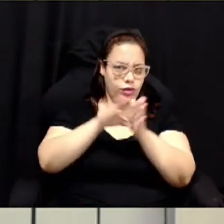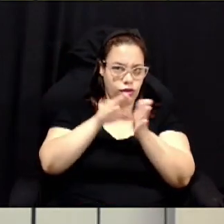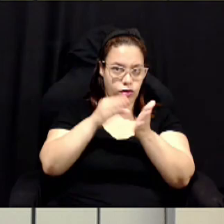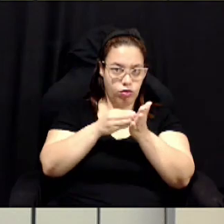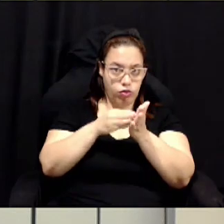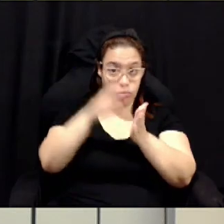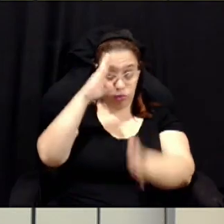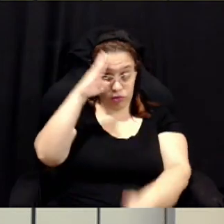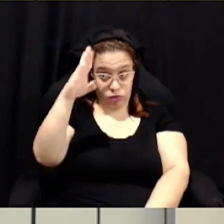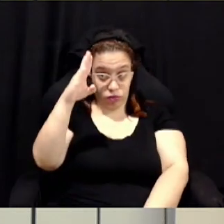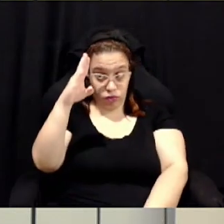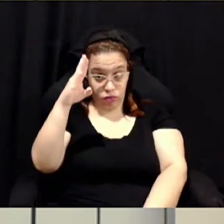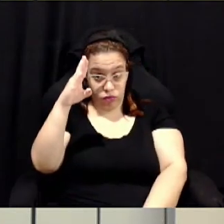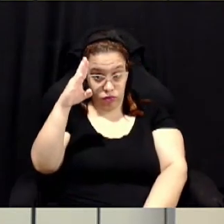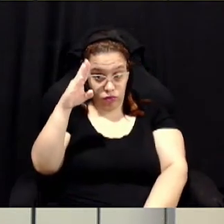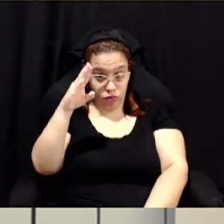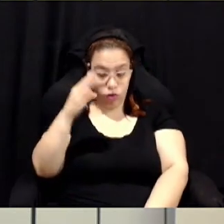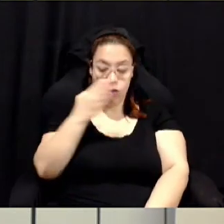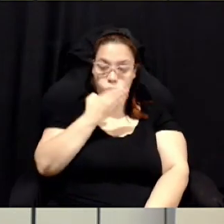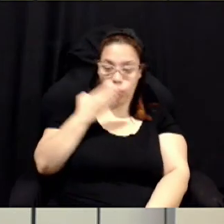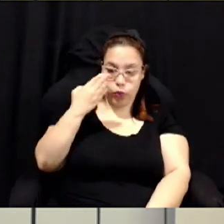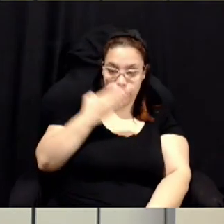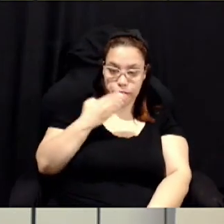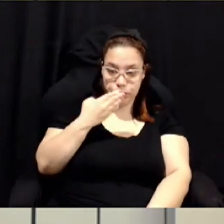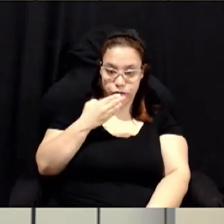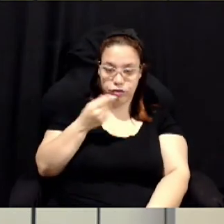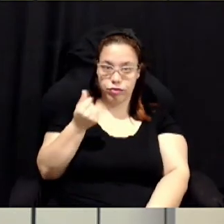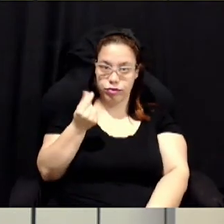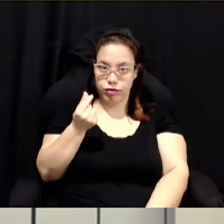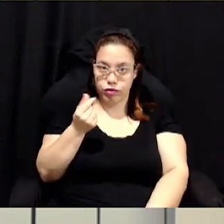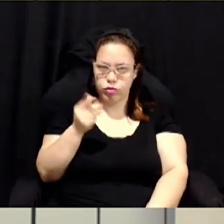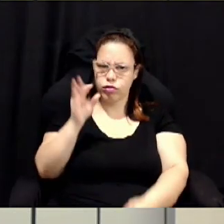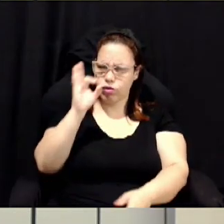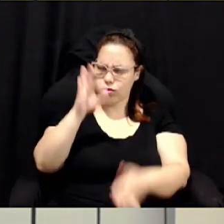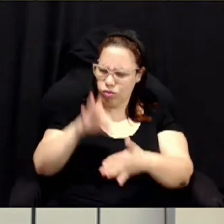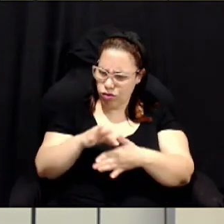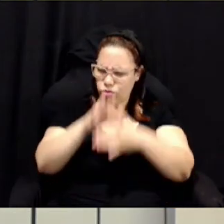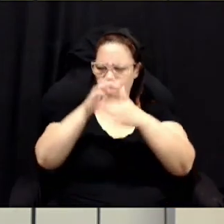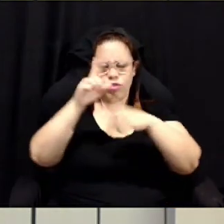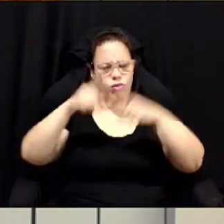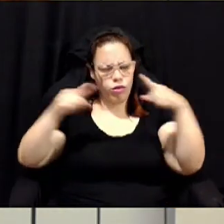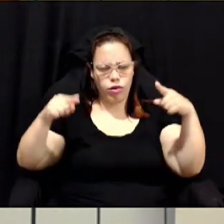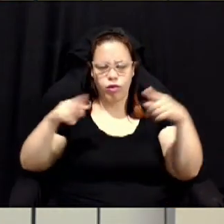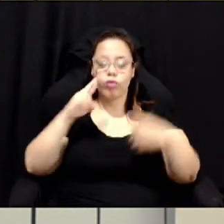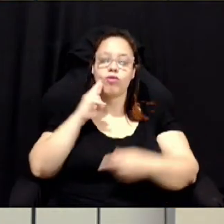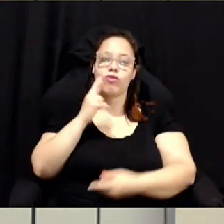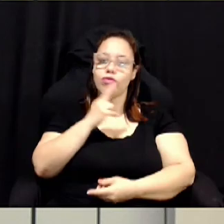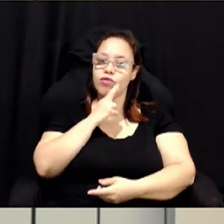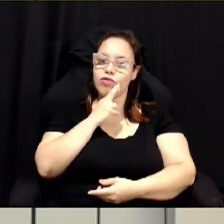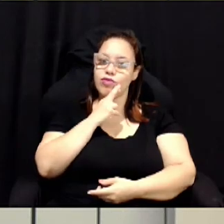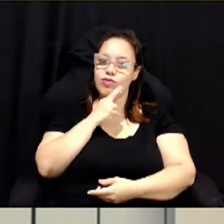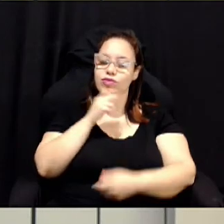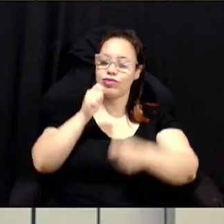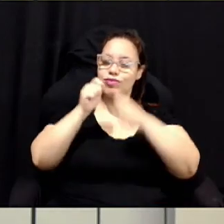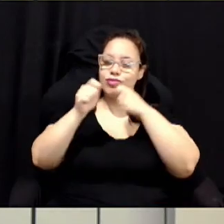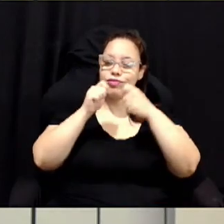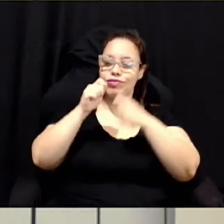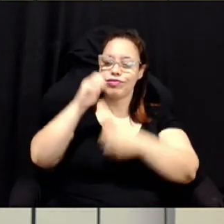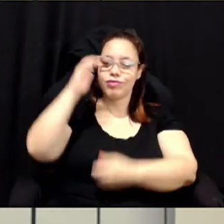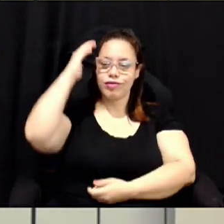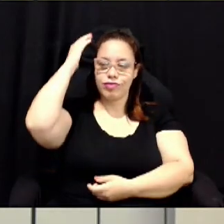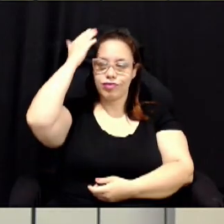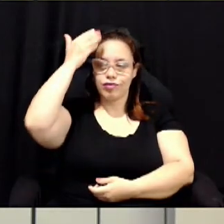principal, sobremesa a preços fixos, isso em diversos restaurantes. A repórter Carla Mendrô tem